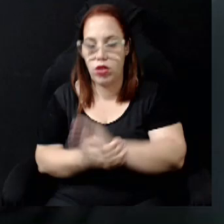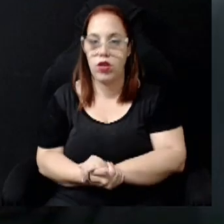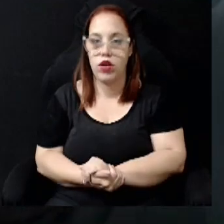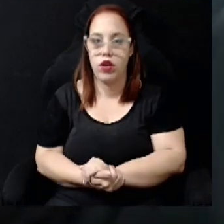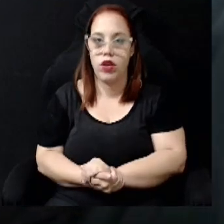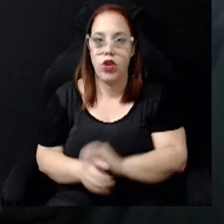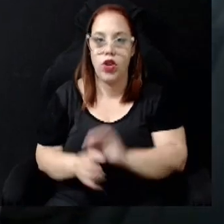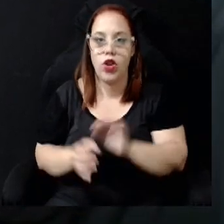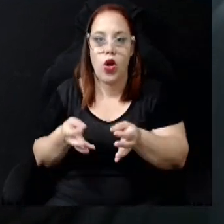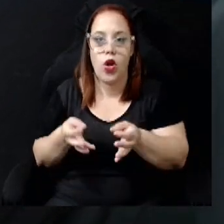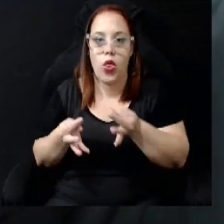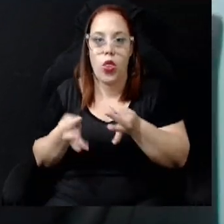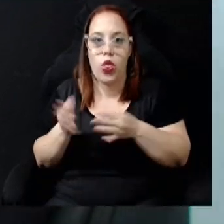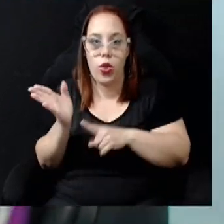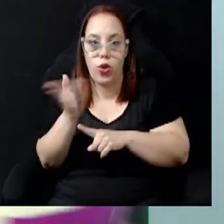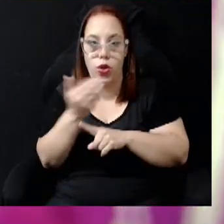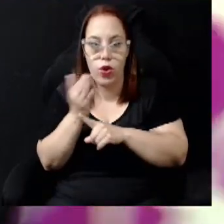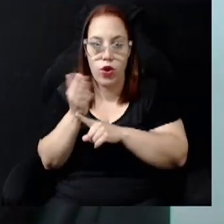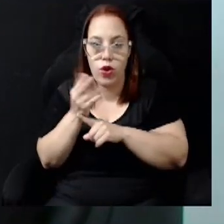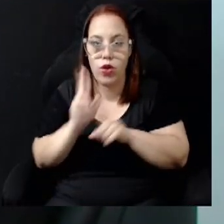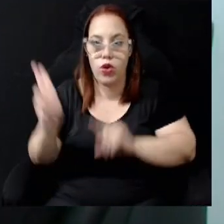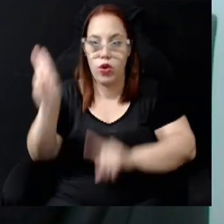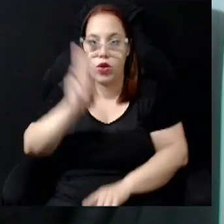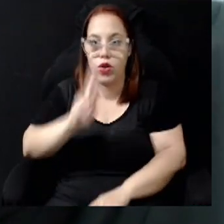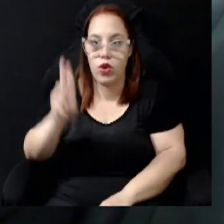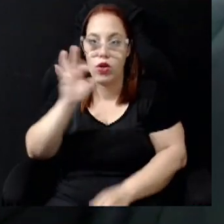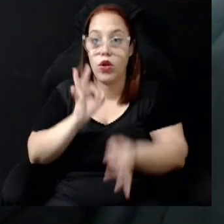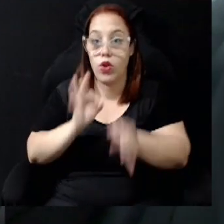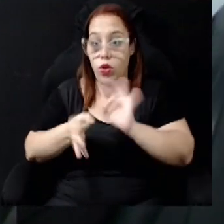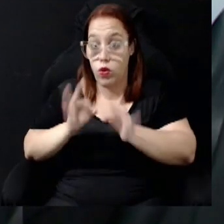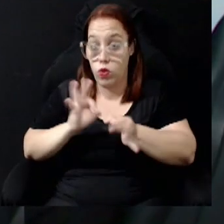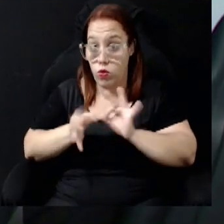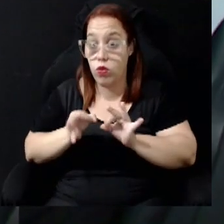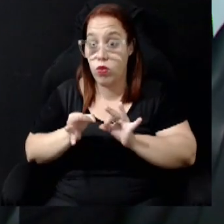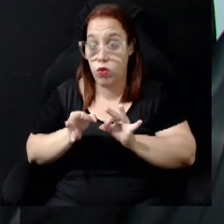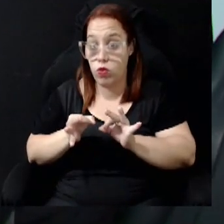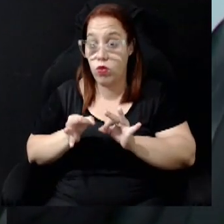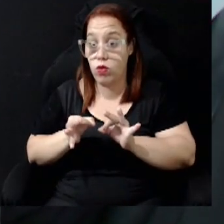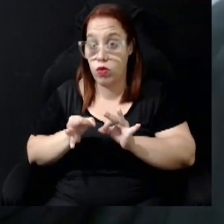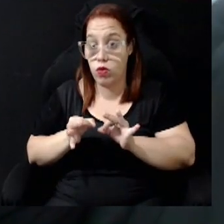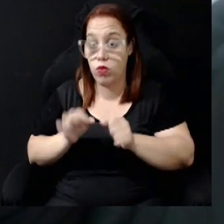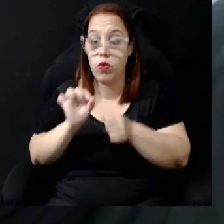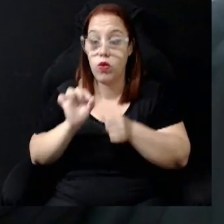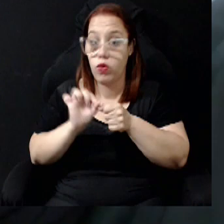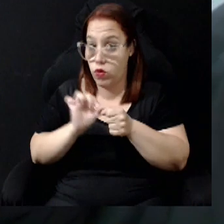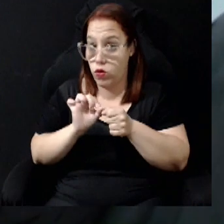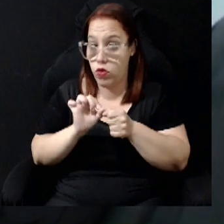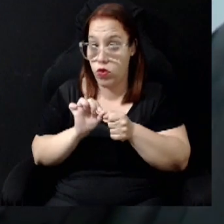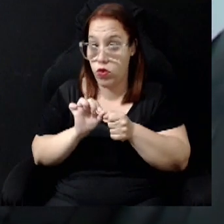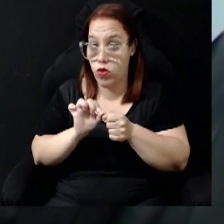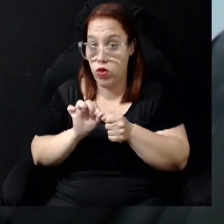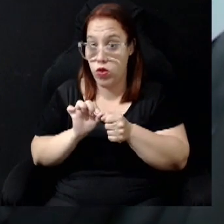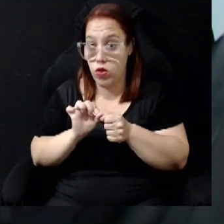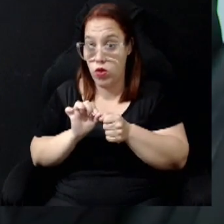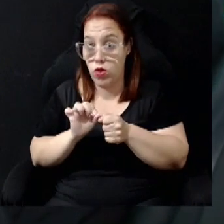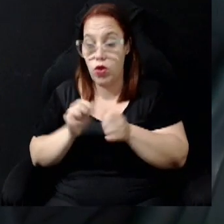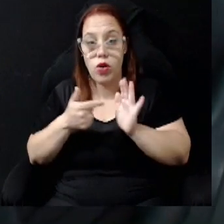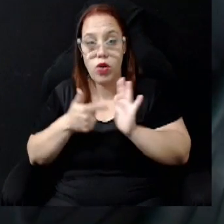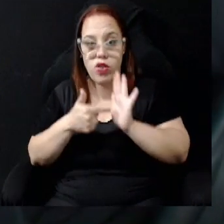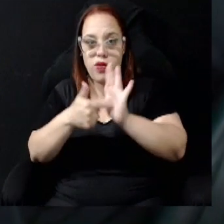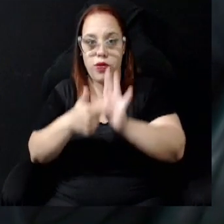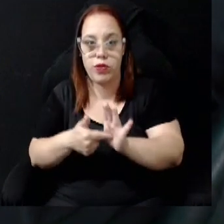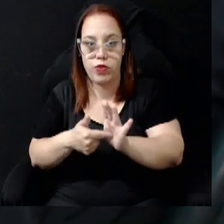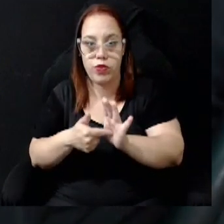tecnologia utilizada pela Justiça Eleitoral para que isso seja feito. Como a gente mostra aqui, olha, então todos